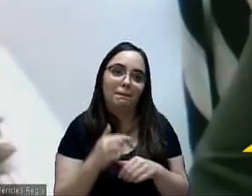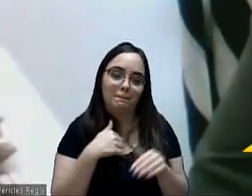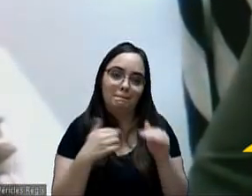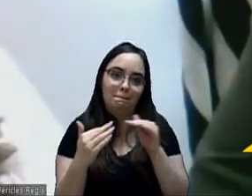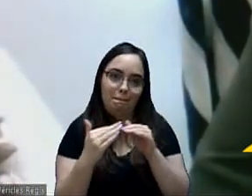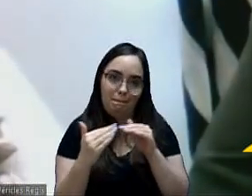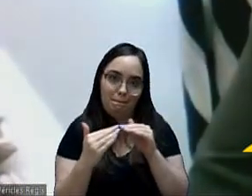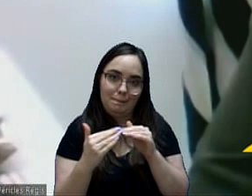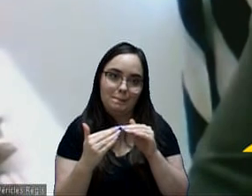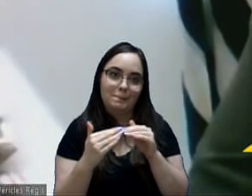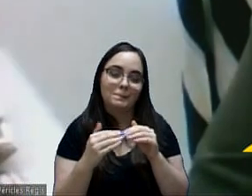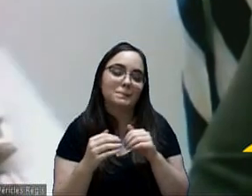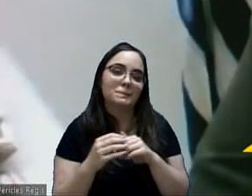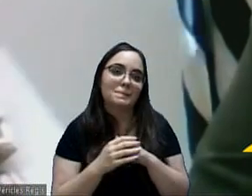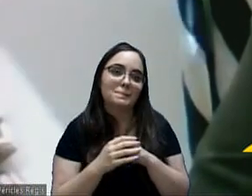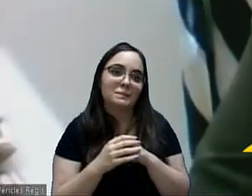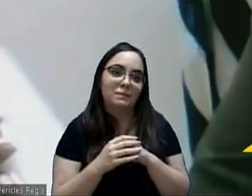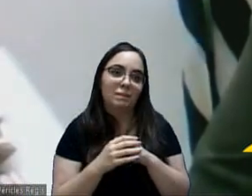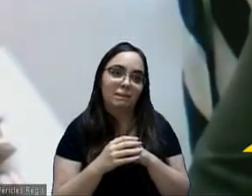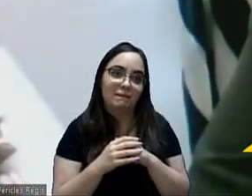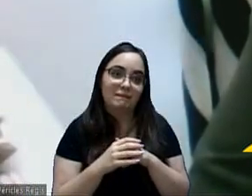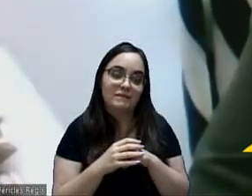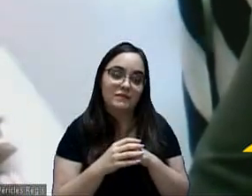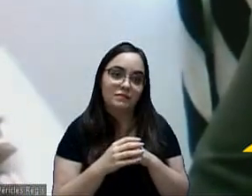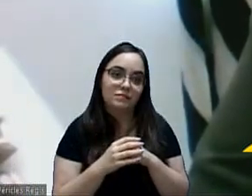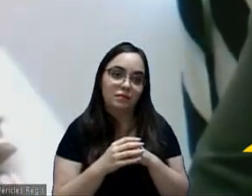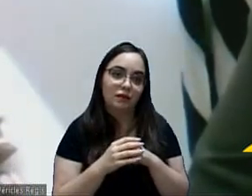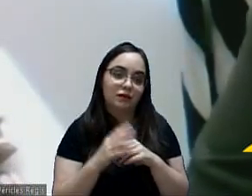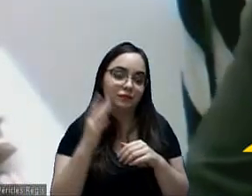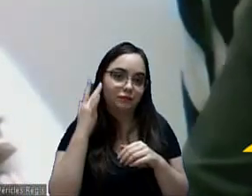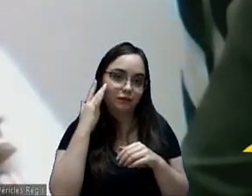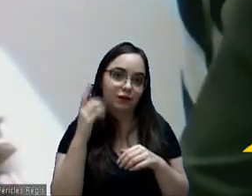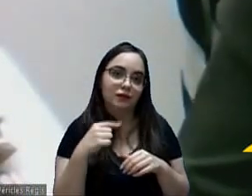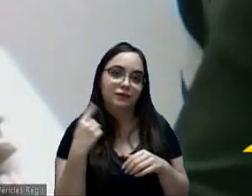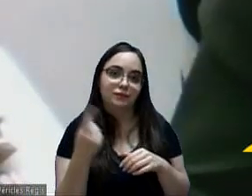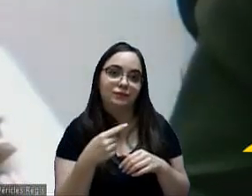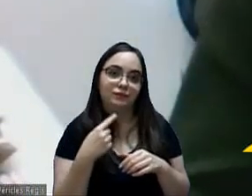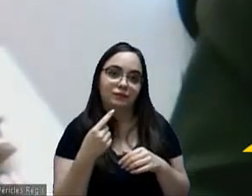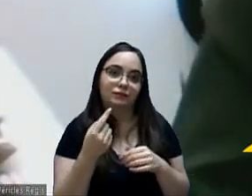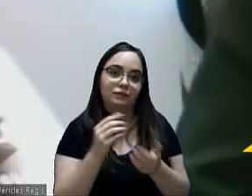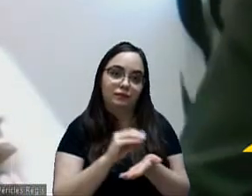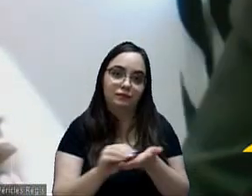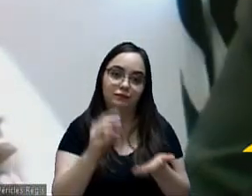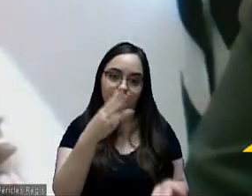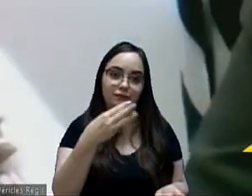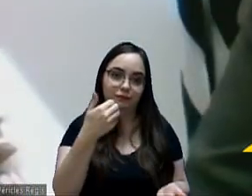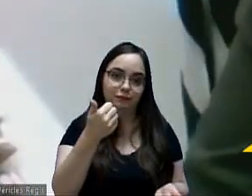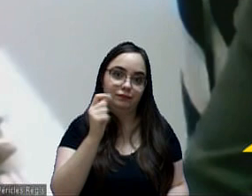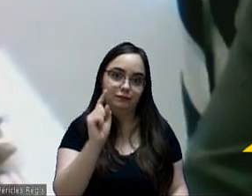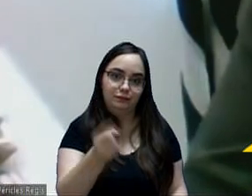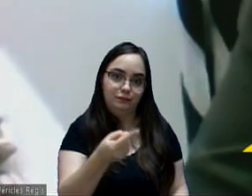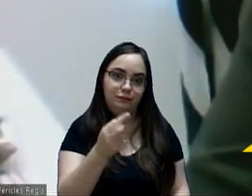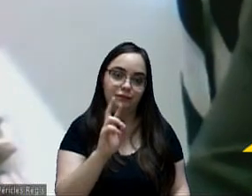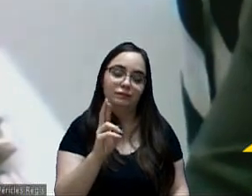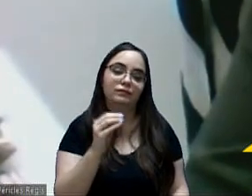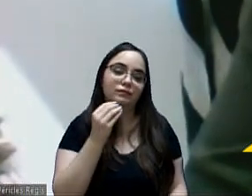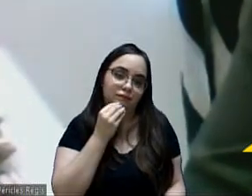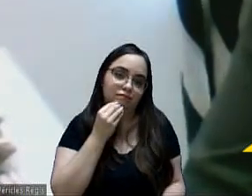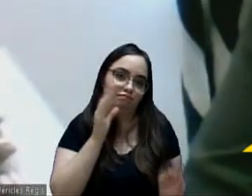concordo com o mérito, tá? Acho que assim, já que a gente está destinando aqui 31 milhões, ele poderia sair daqui